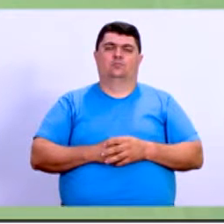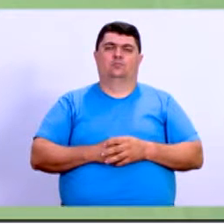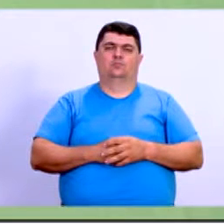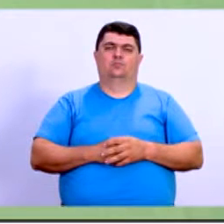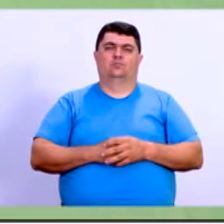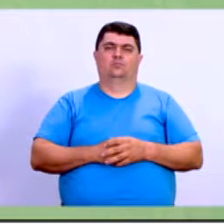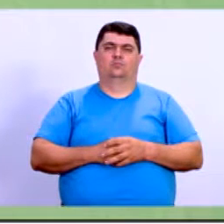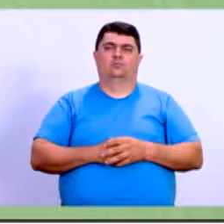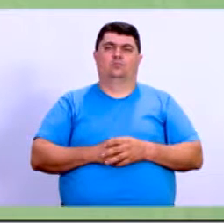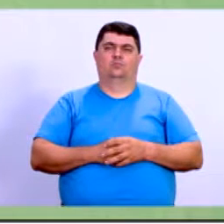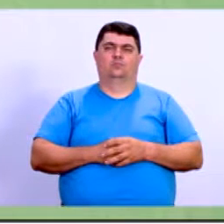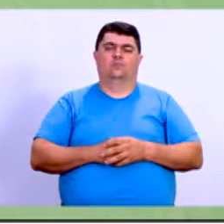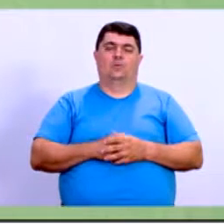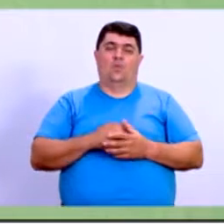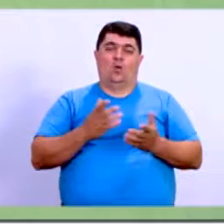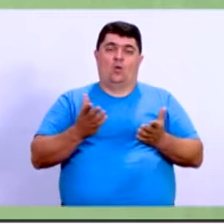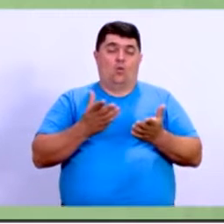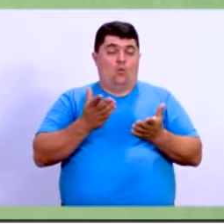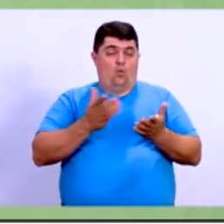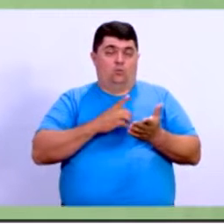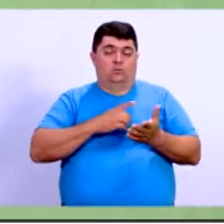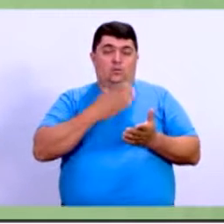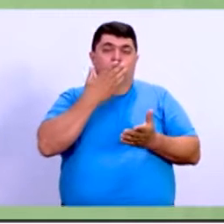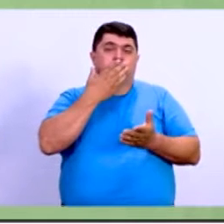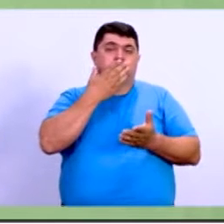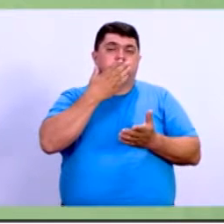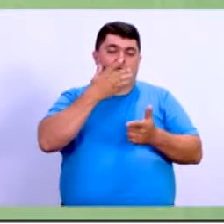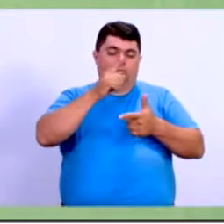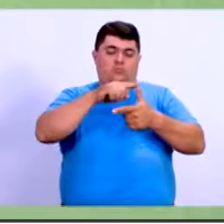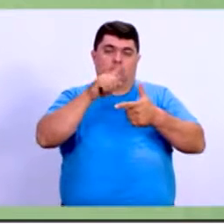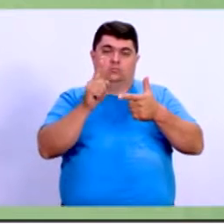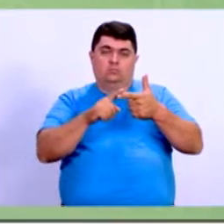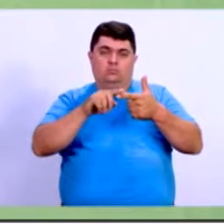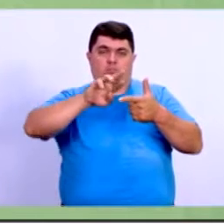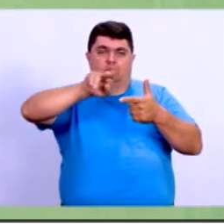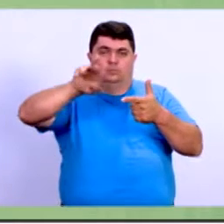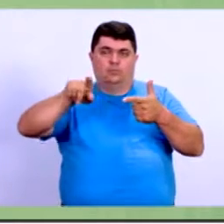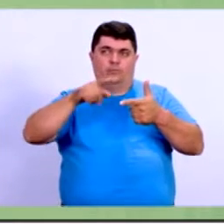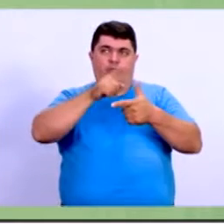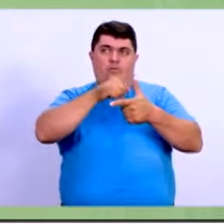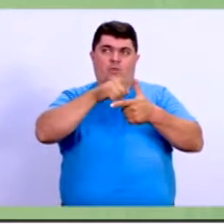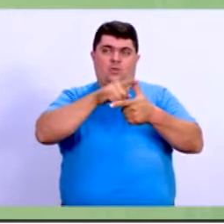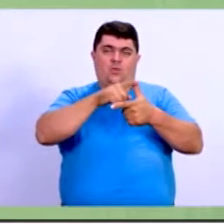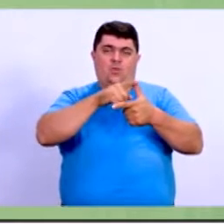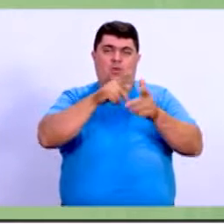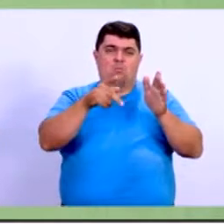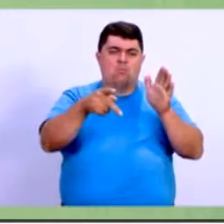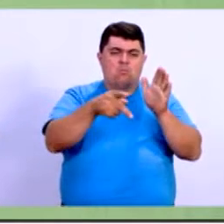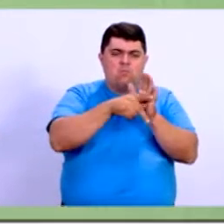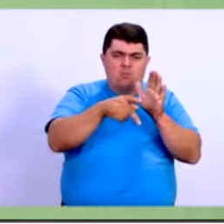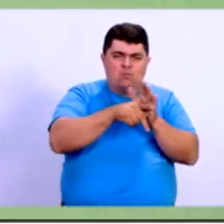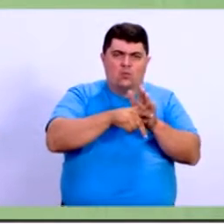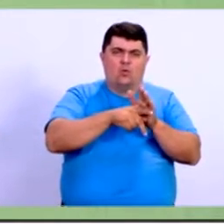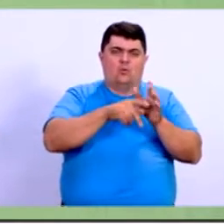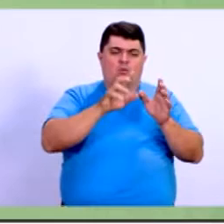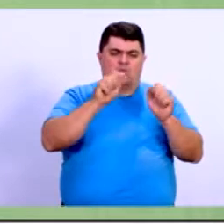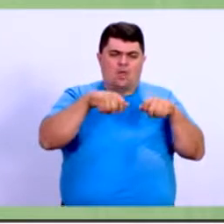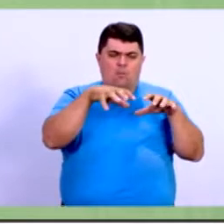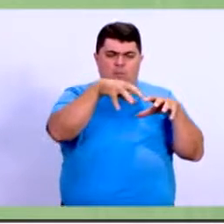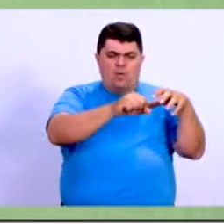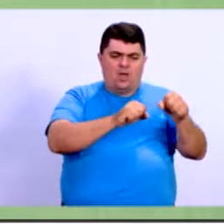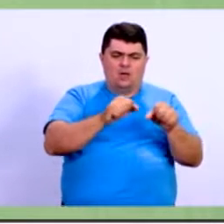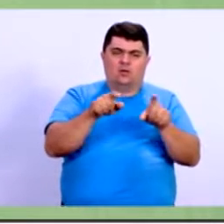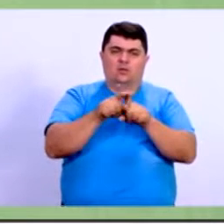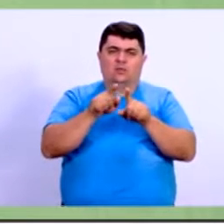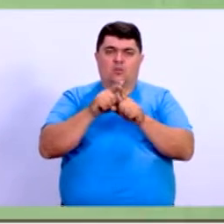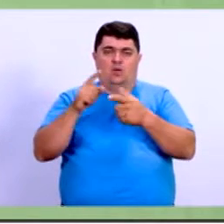E aí nós temos dois tipos de sistema: sistemas físicos ou concretos e sistemas conceituais, onde em sistemas